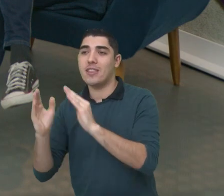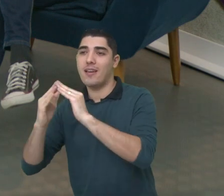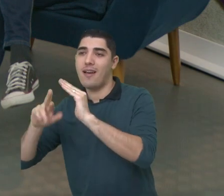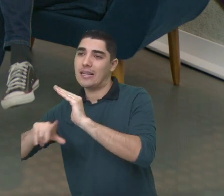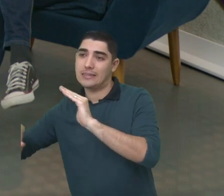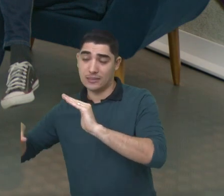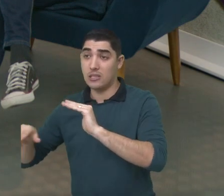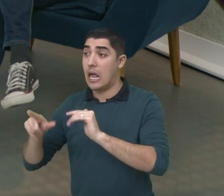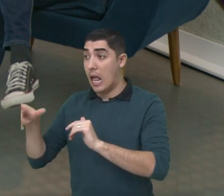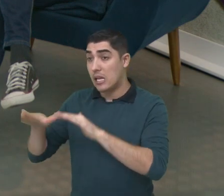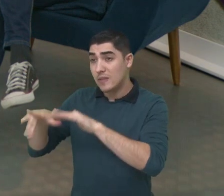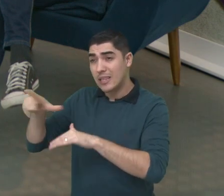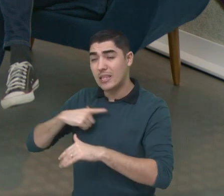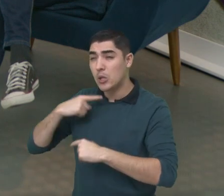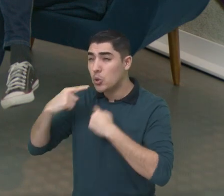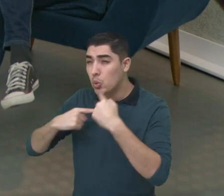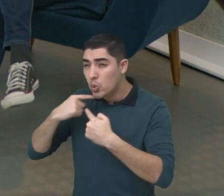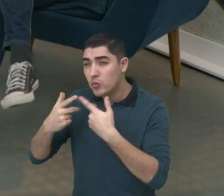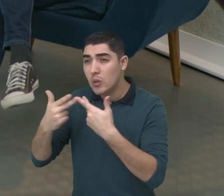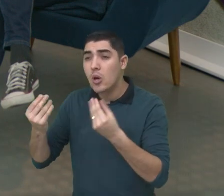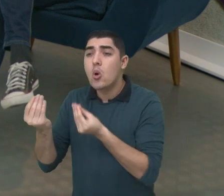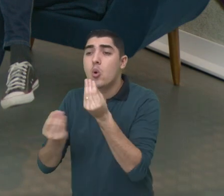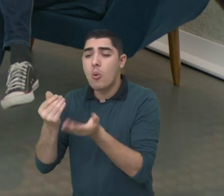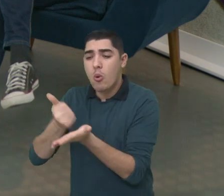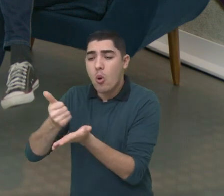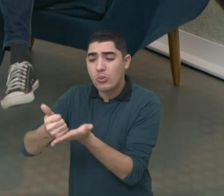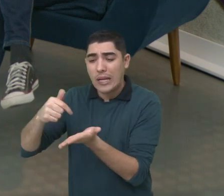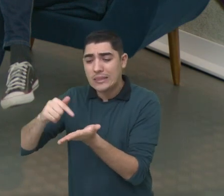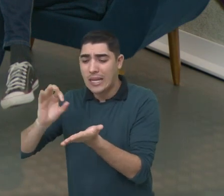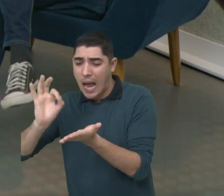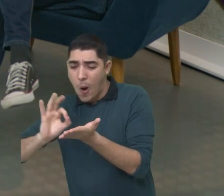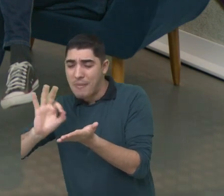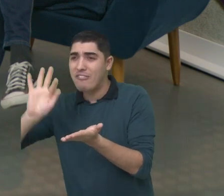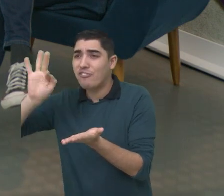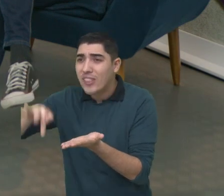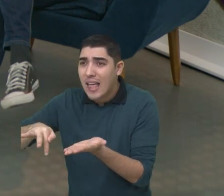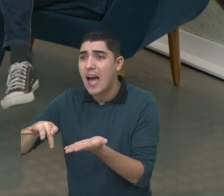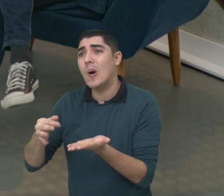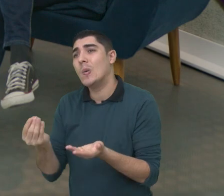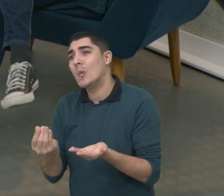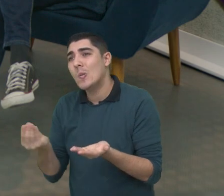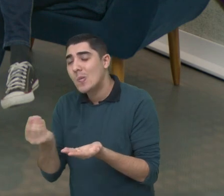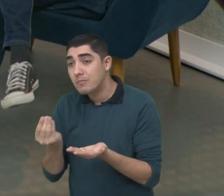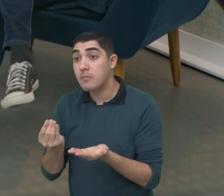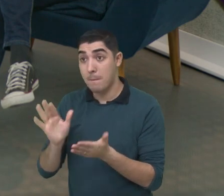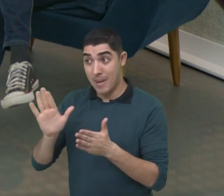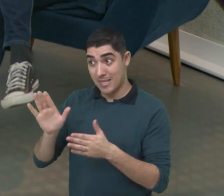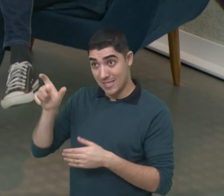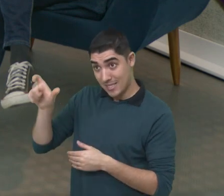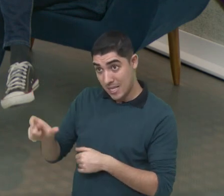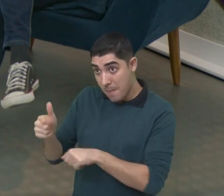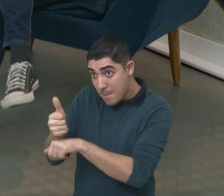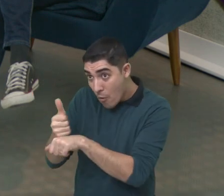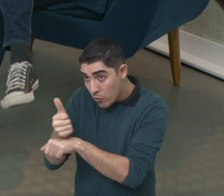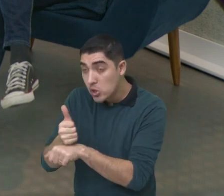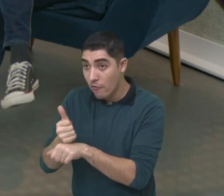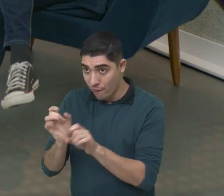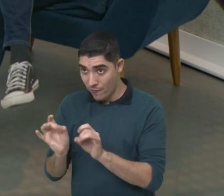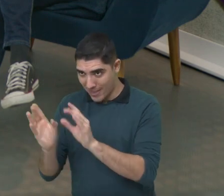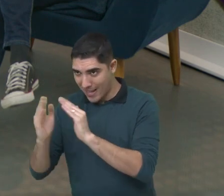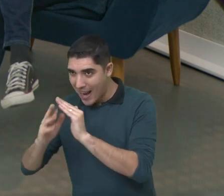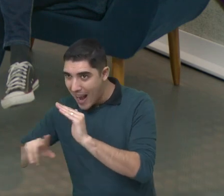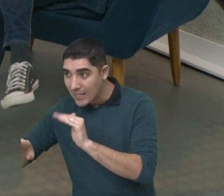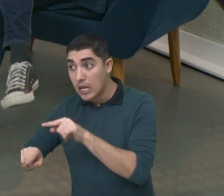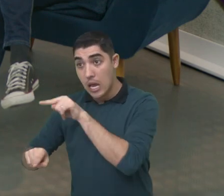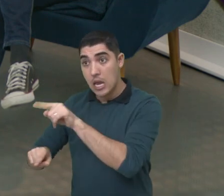qualquer dúvida, em finalização de contrato, mas ele, o corretor de imóvel, que é a